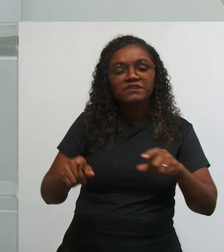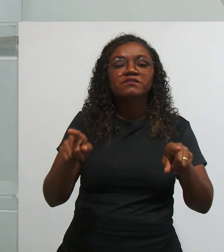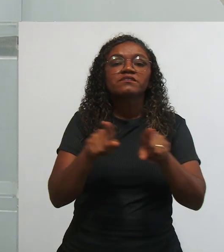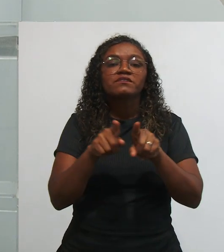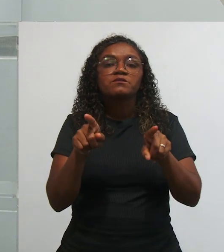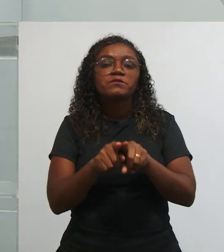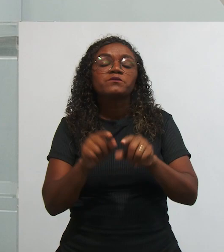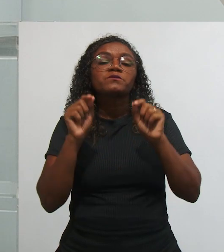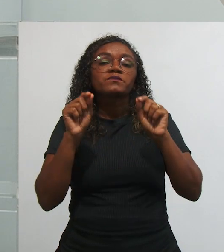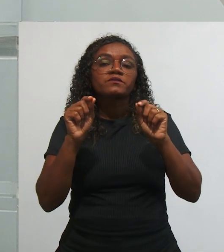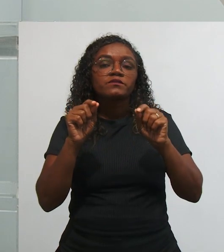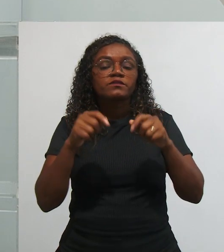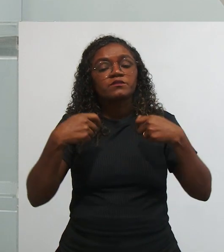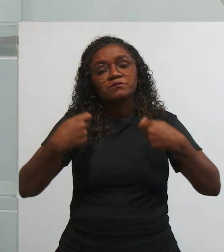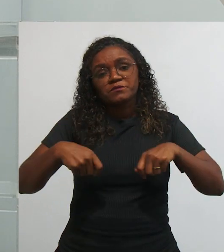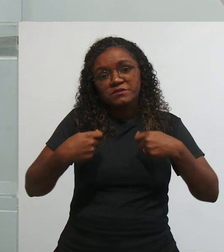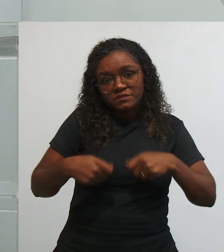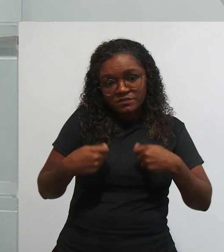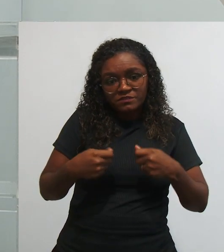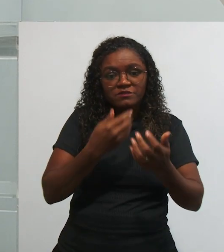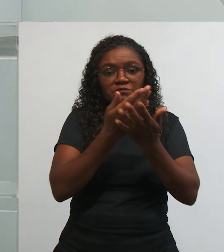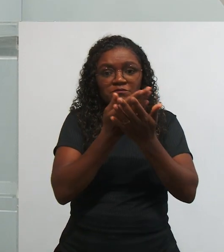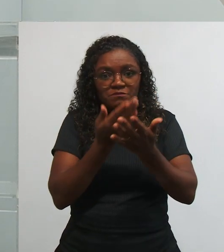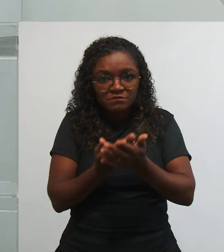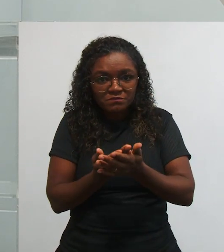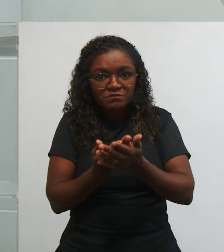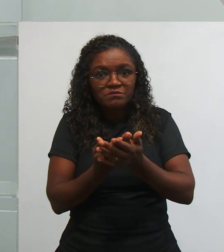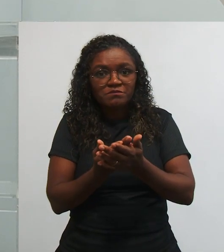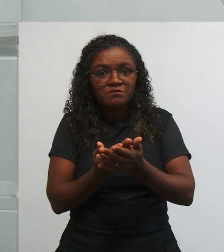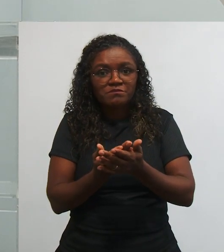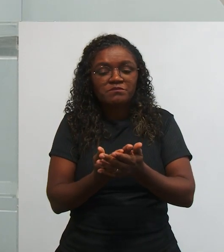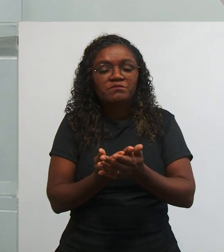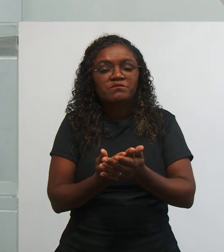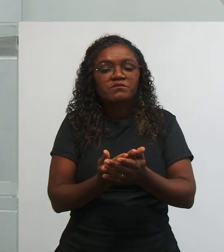sido emergente. Então, tem emergido